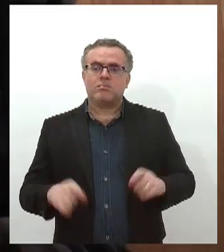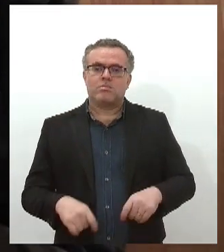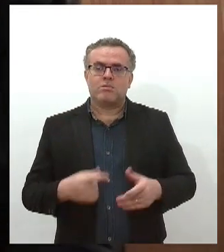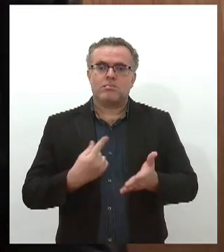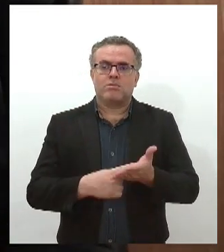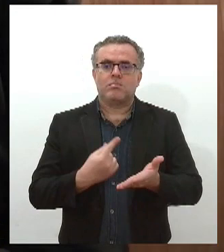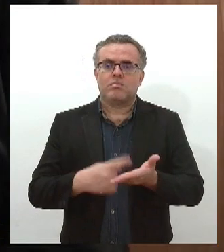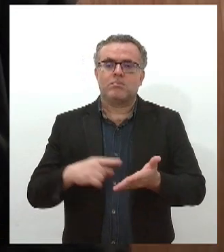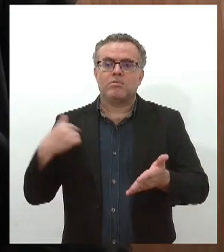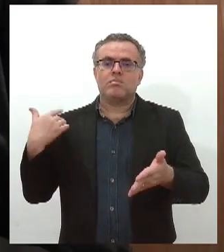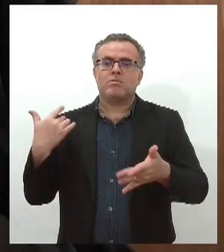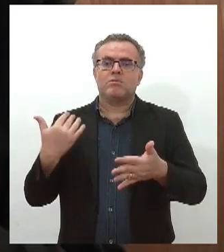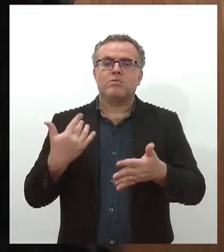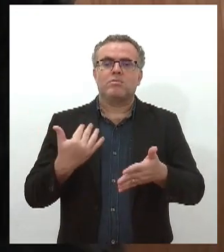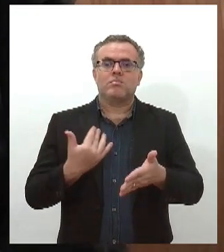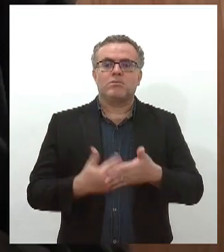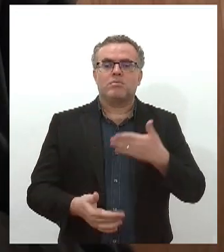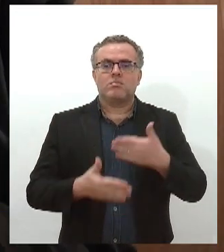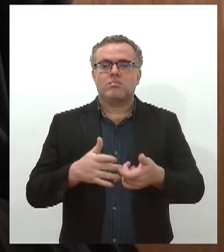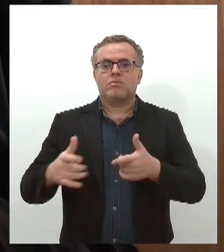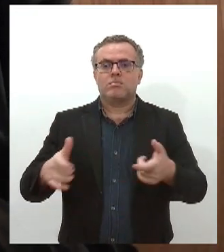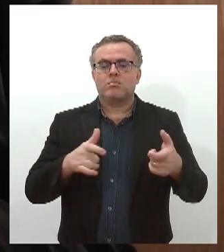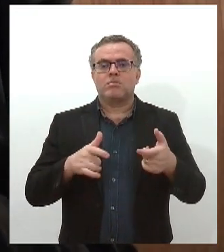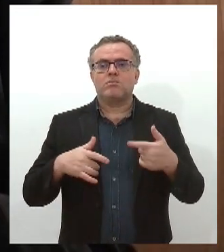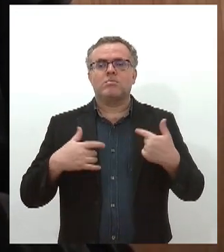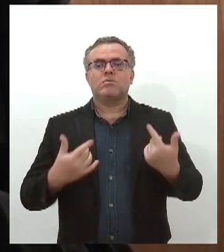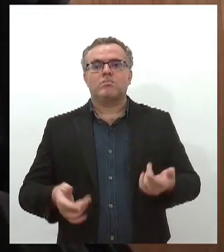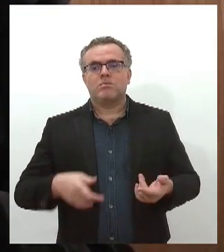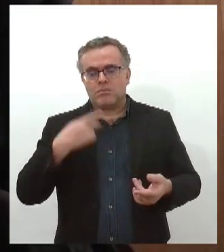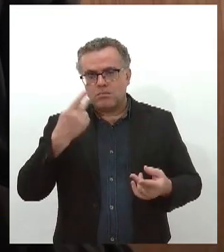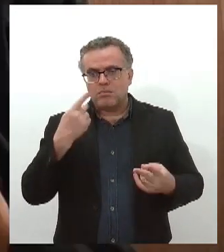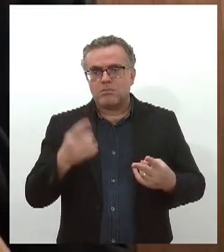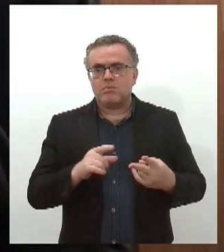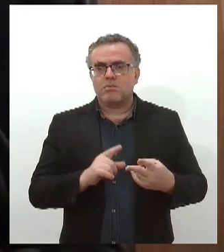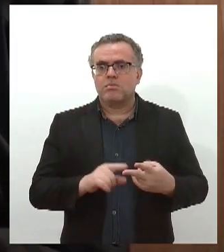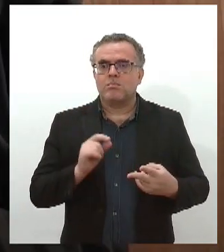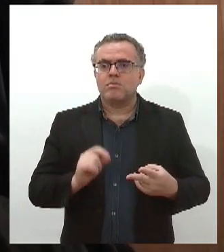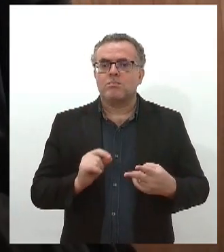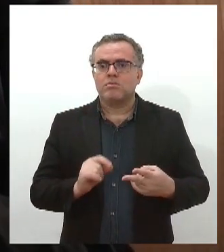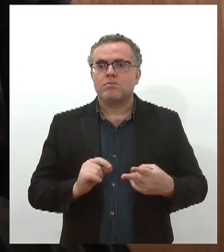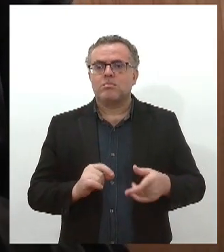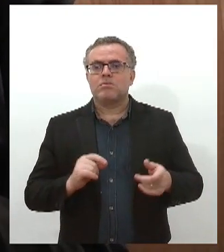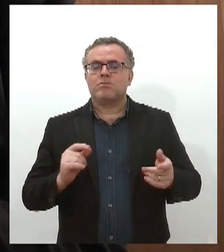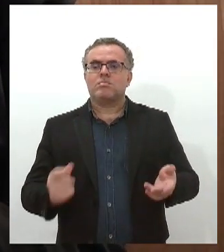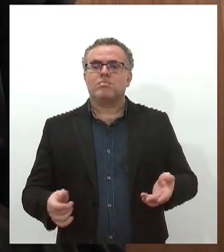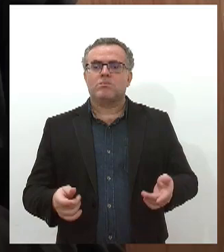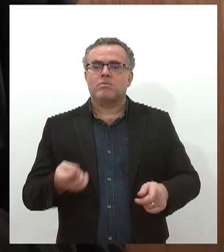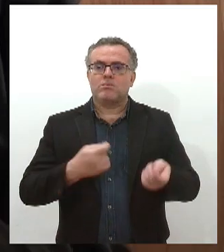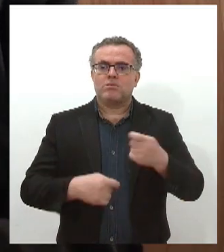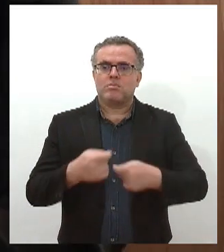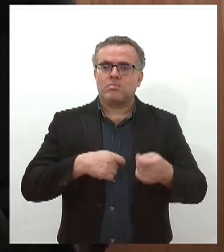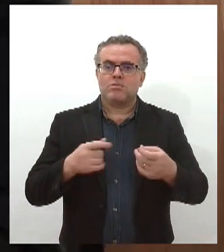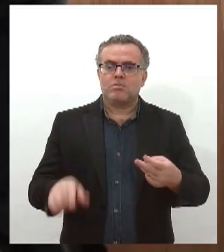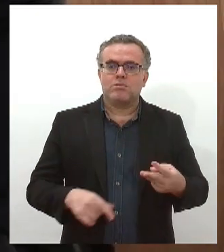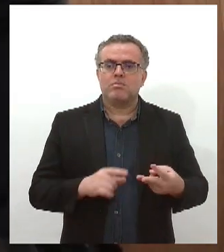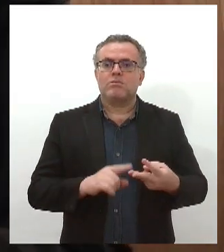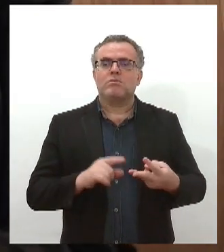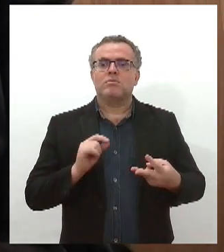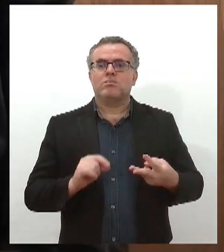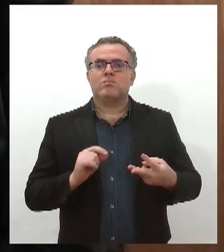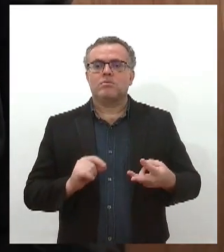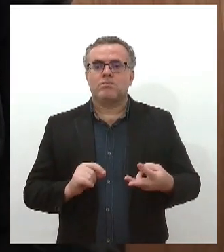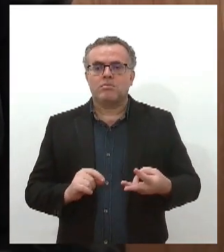seja em qualquer lugar, seja na política, seja no comércio, seja na